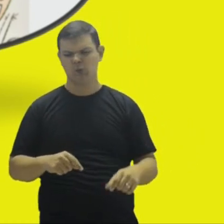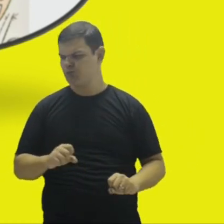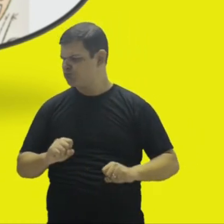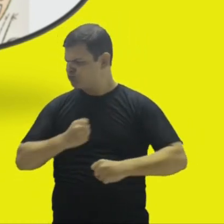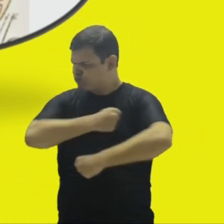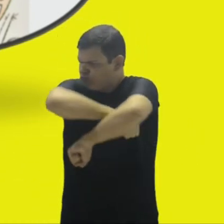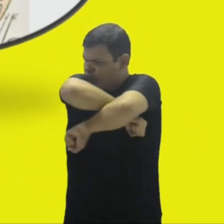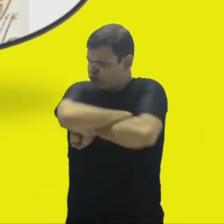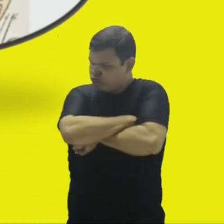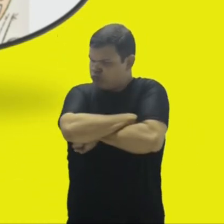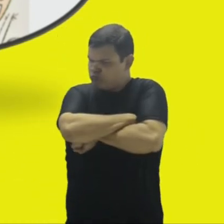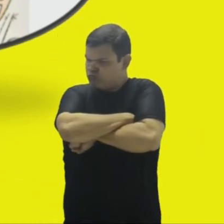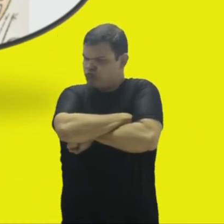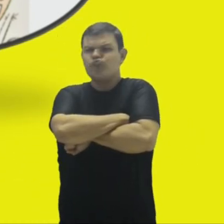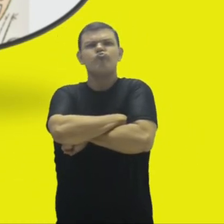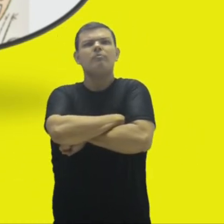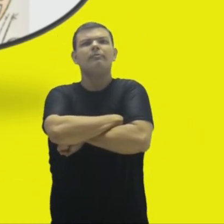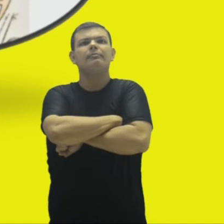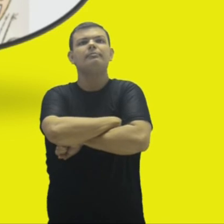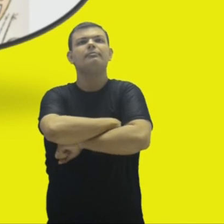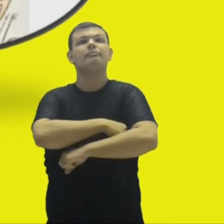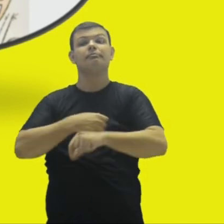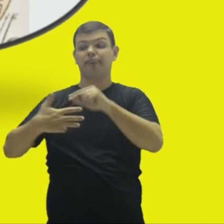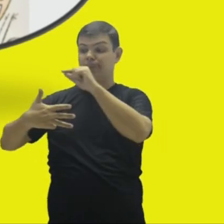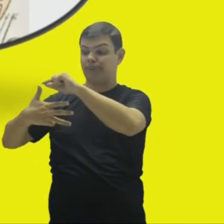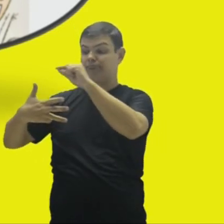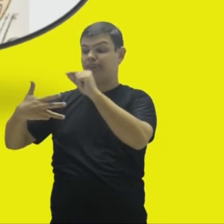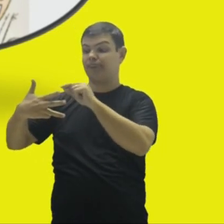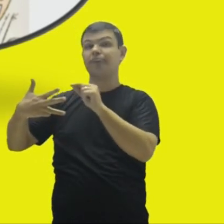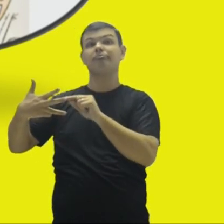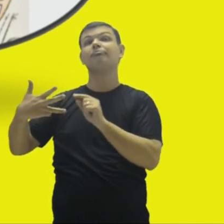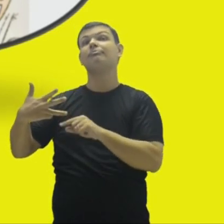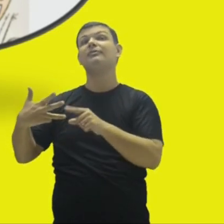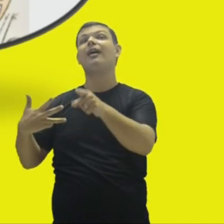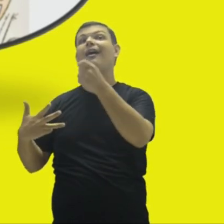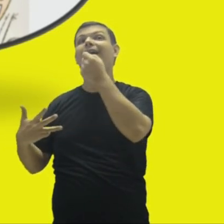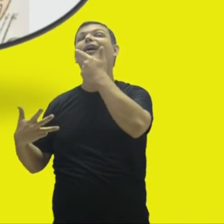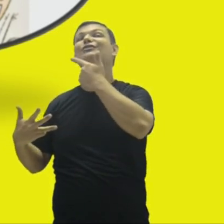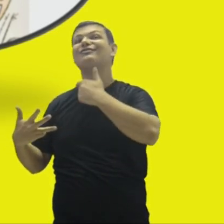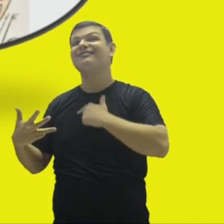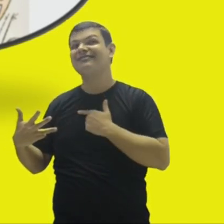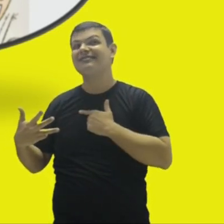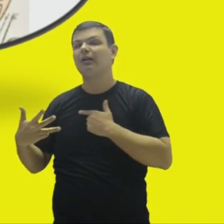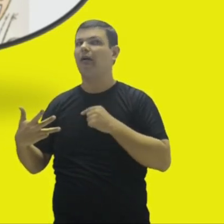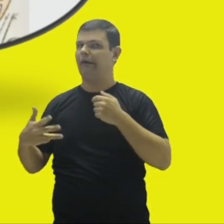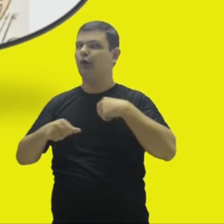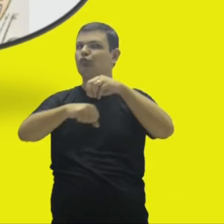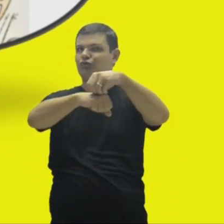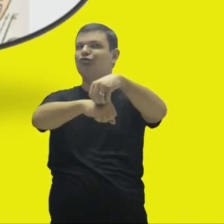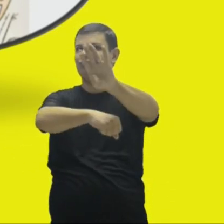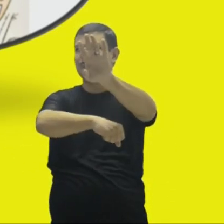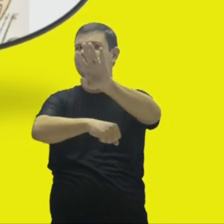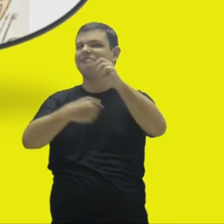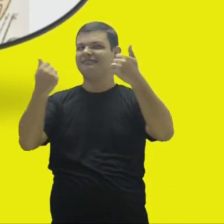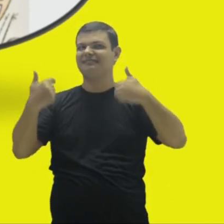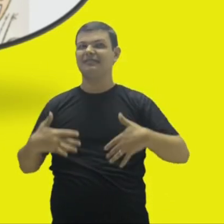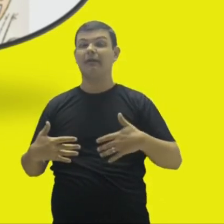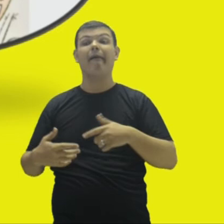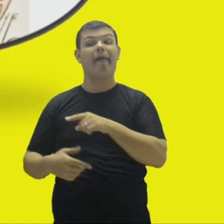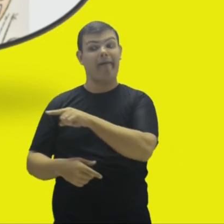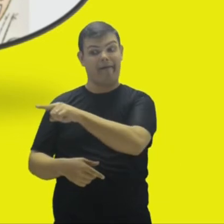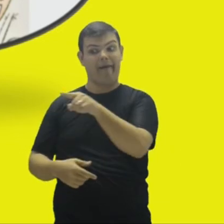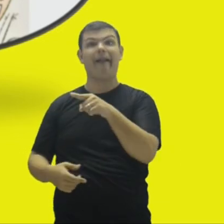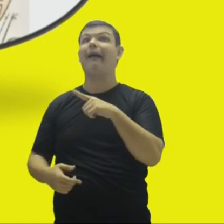mimosa chateada. O que vocês acham? Só vou dar uma dica. As galinhas eram amigas